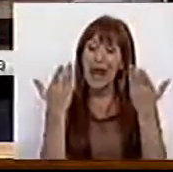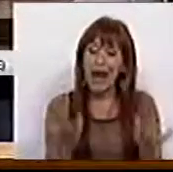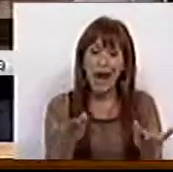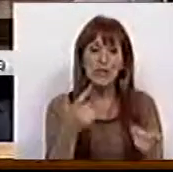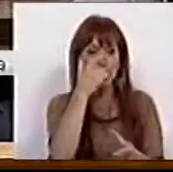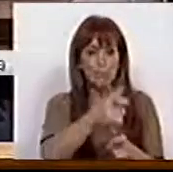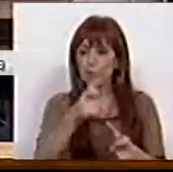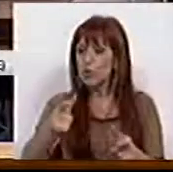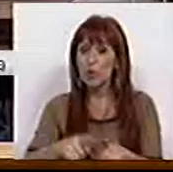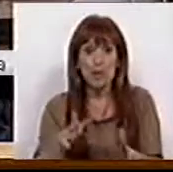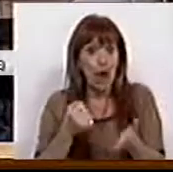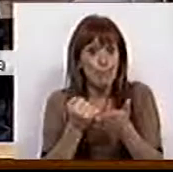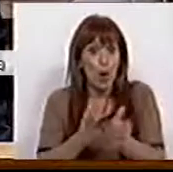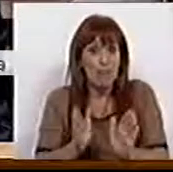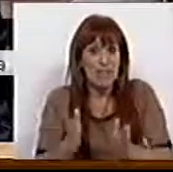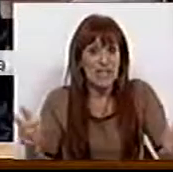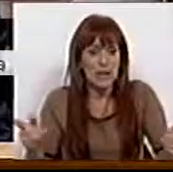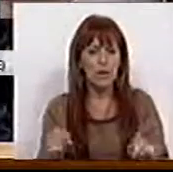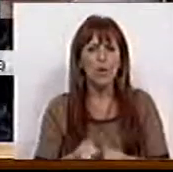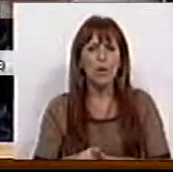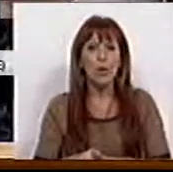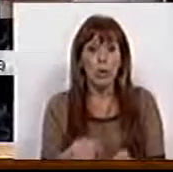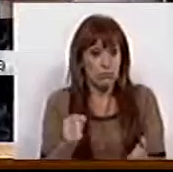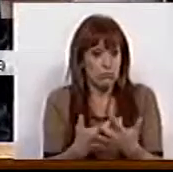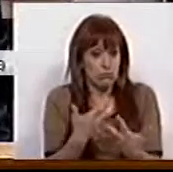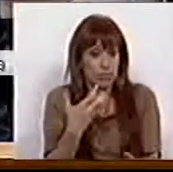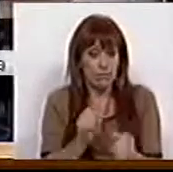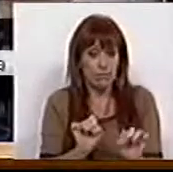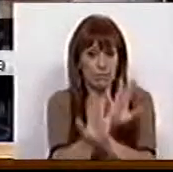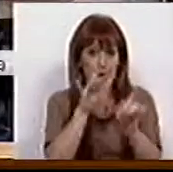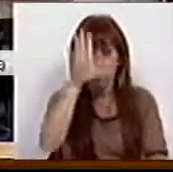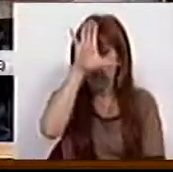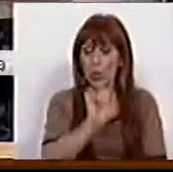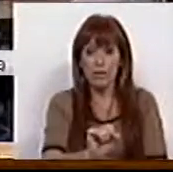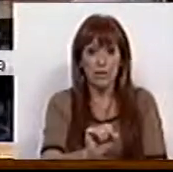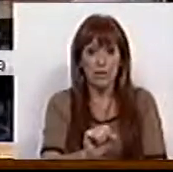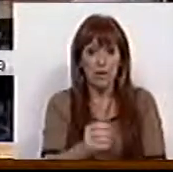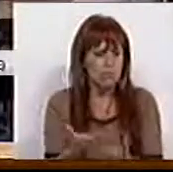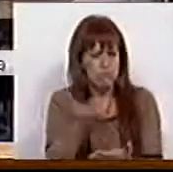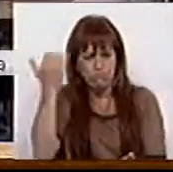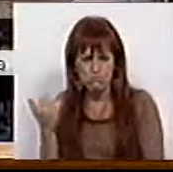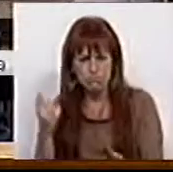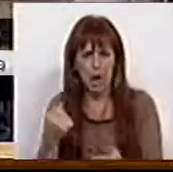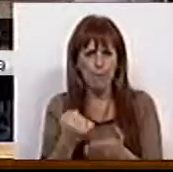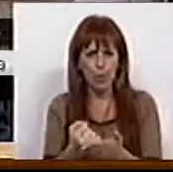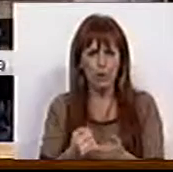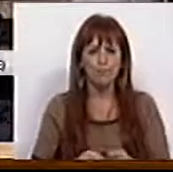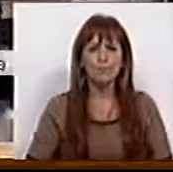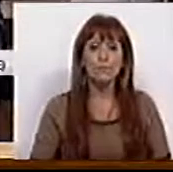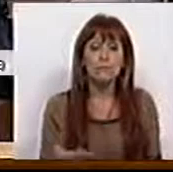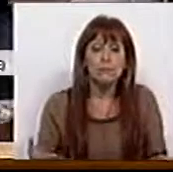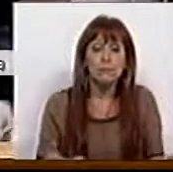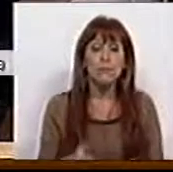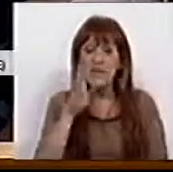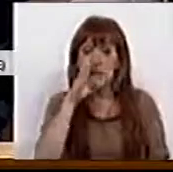estas pessoas precisam de apoio. O que é uma evidência é que o Governo lhes retirou esse apoio. E